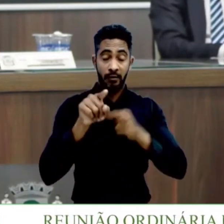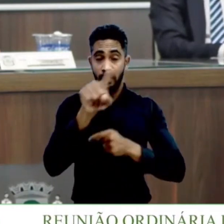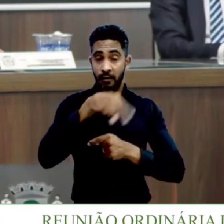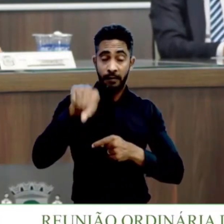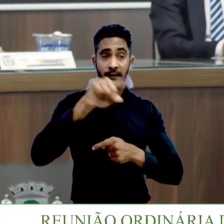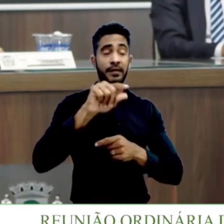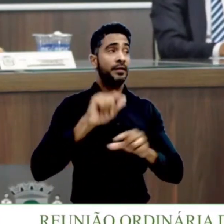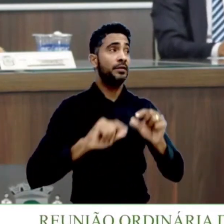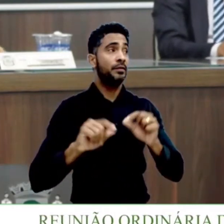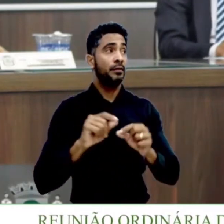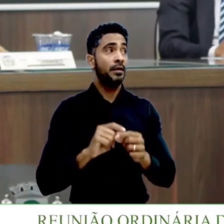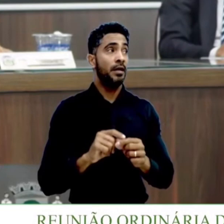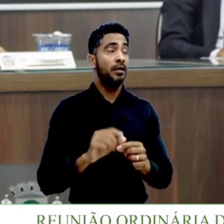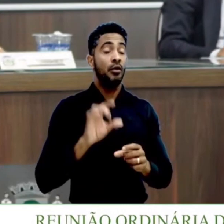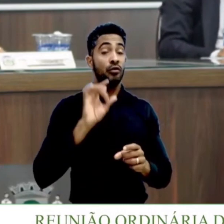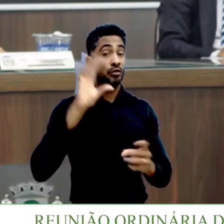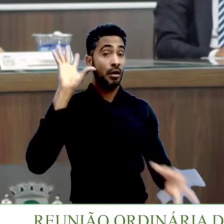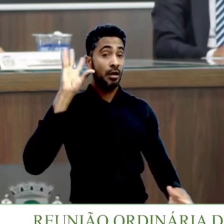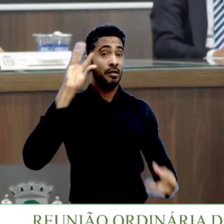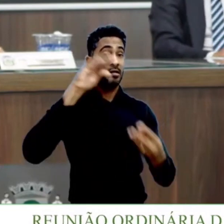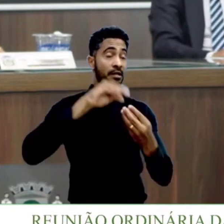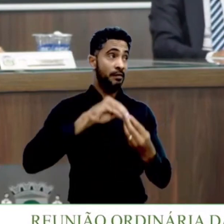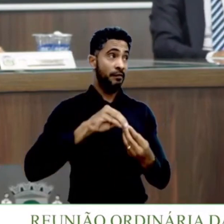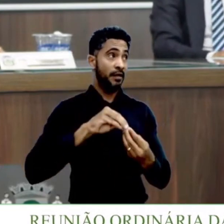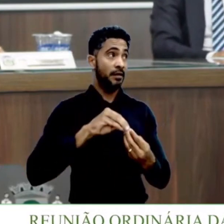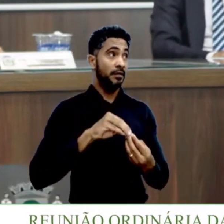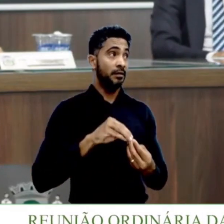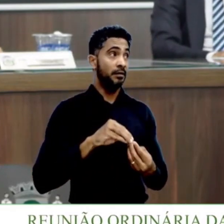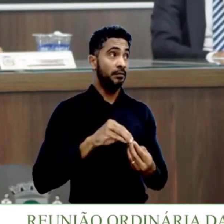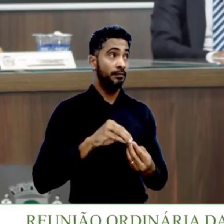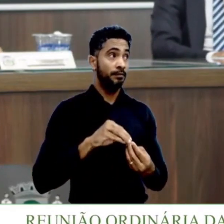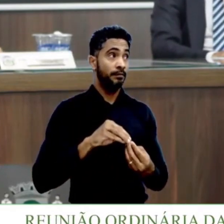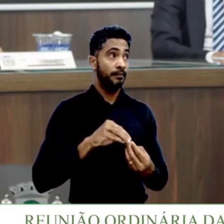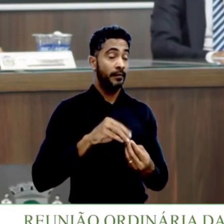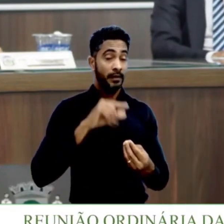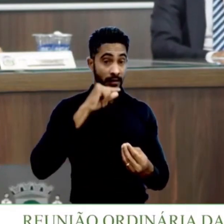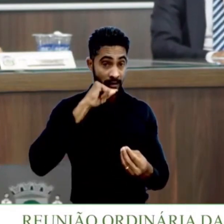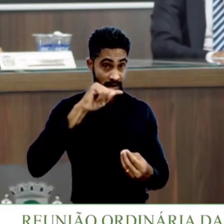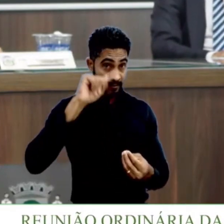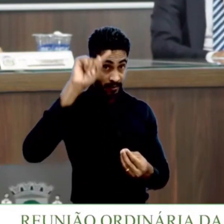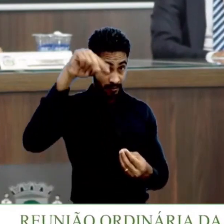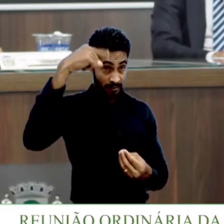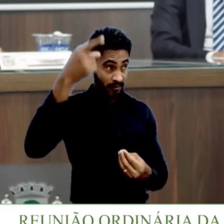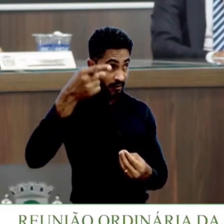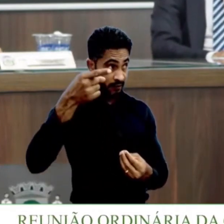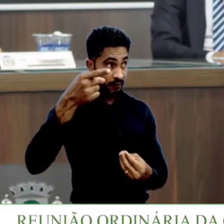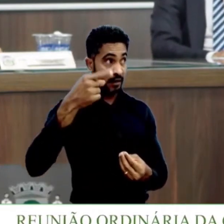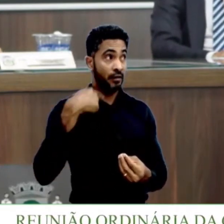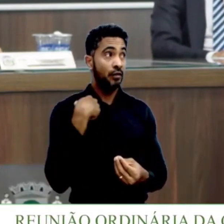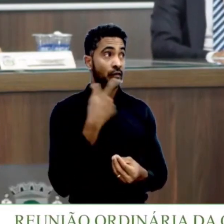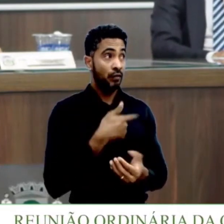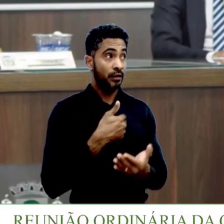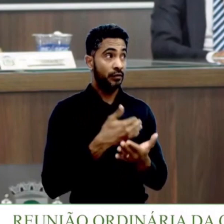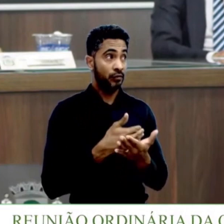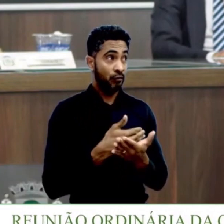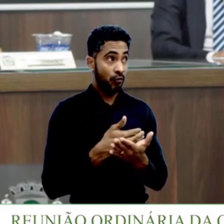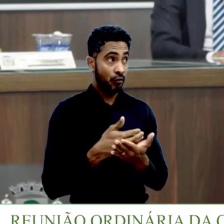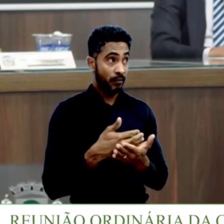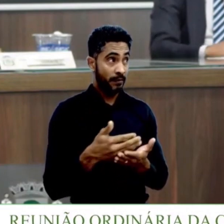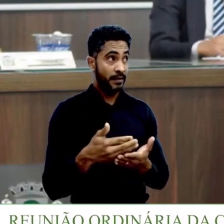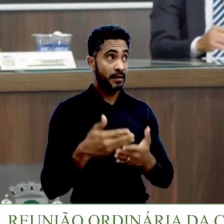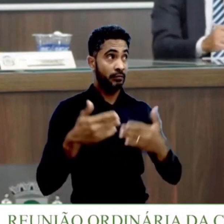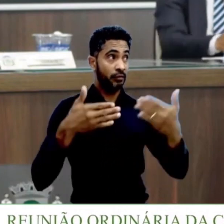Só ratificando novamente aqui, a partir de semana que vem, a gente começa os